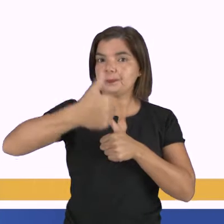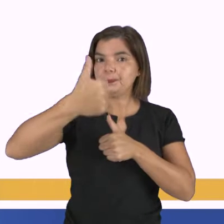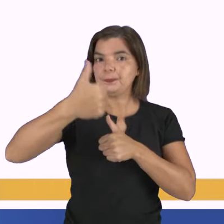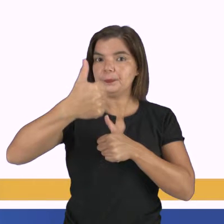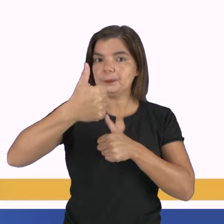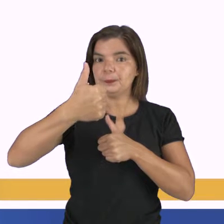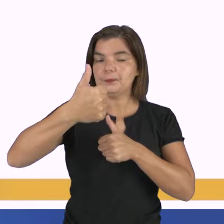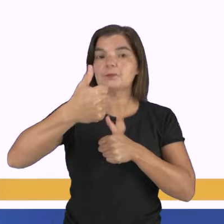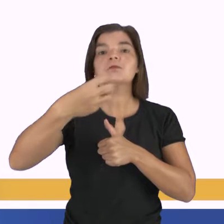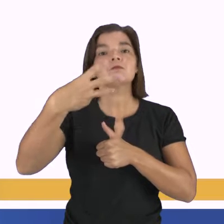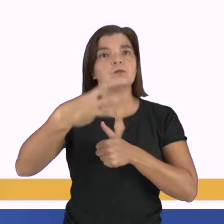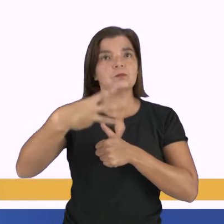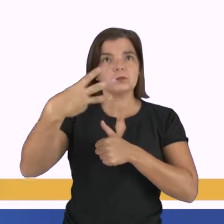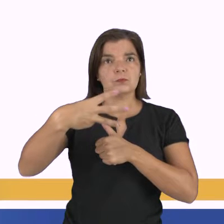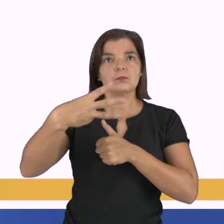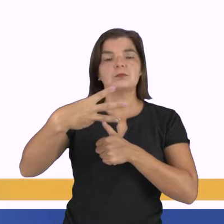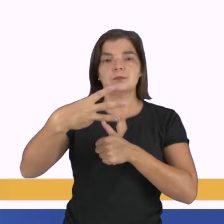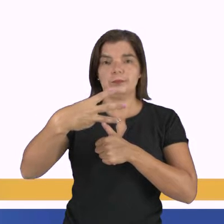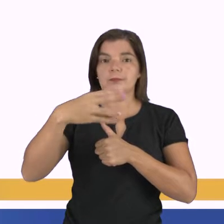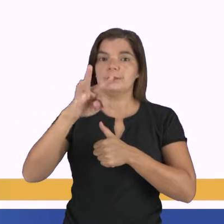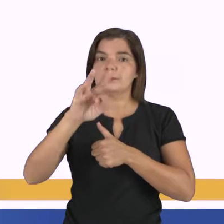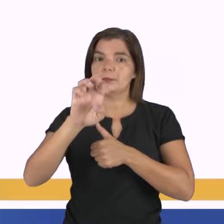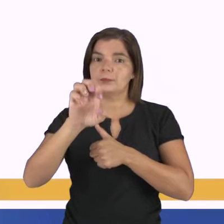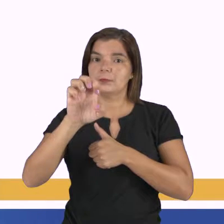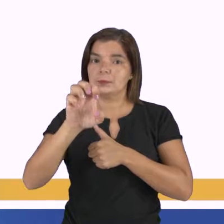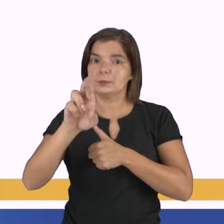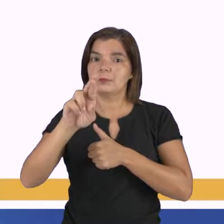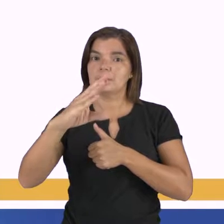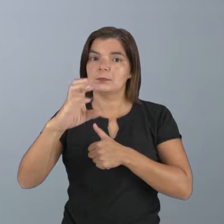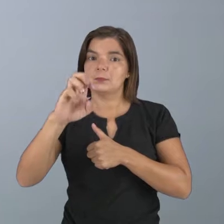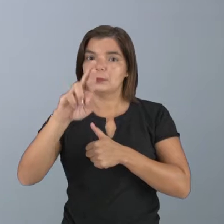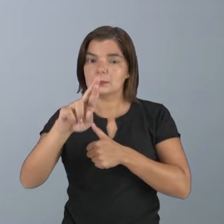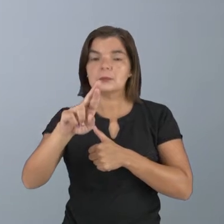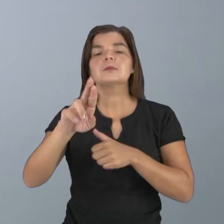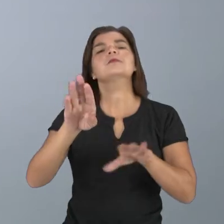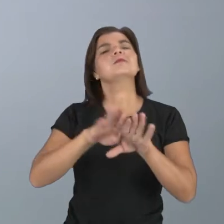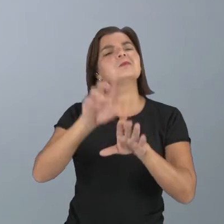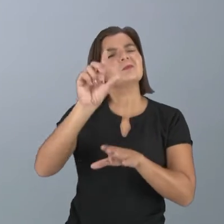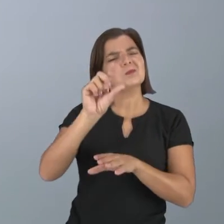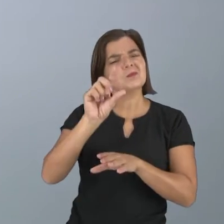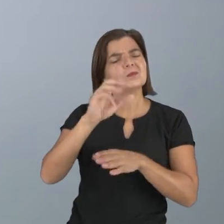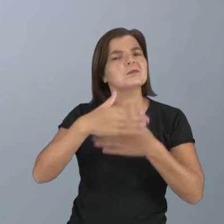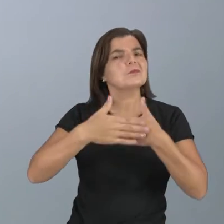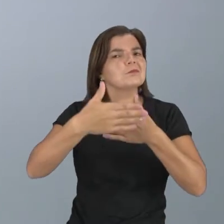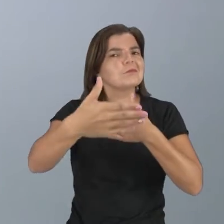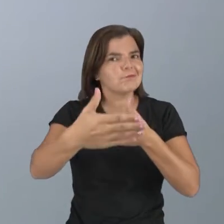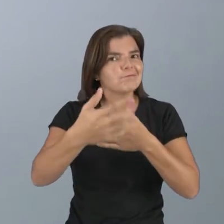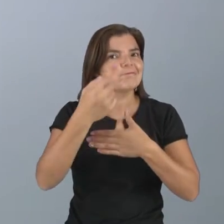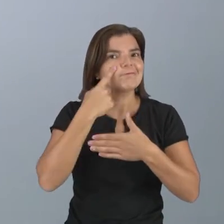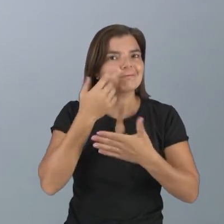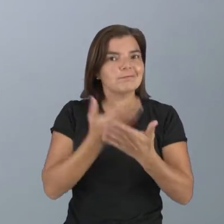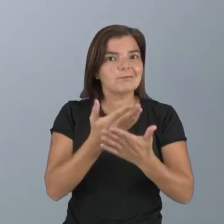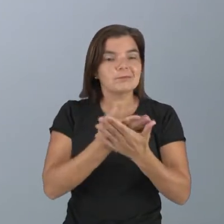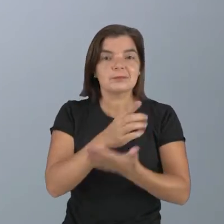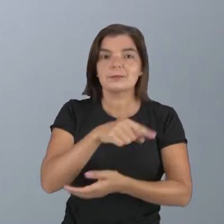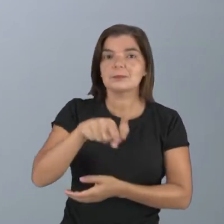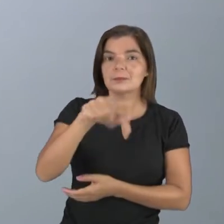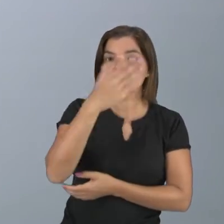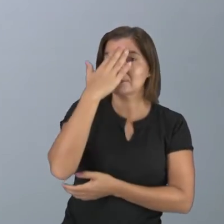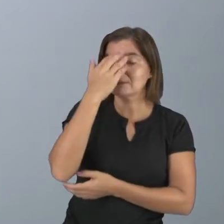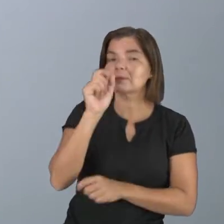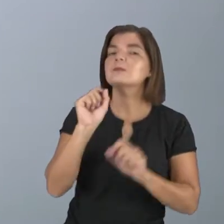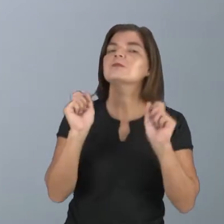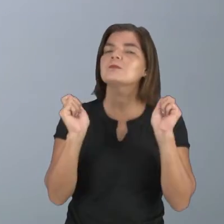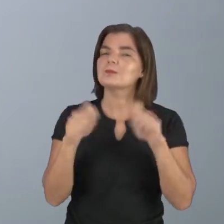o terceiro também pode ficar terceiro, tá? Mas isso aí é uma questão um pouquinho mais lá pra frente que a gente vai ver. Só para você saber que